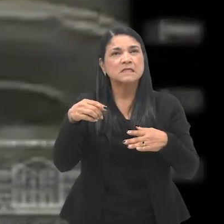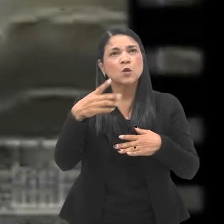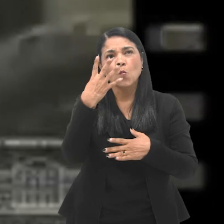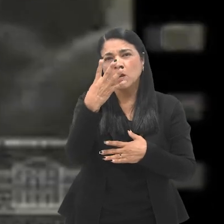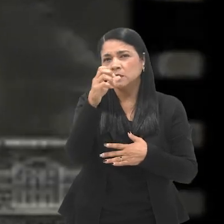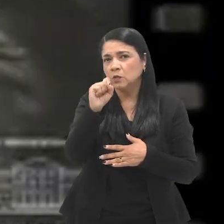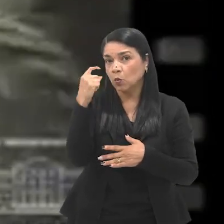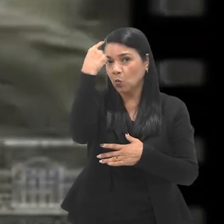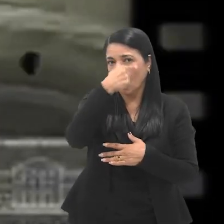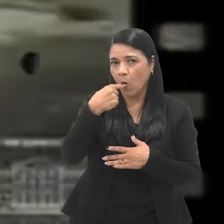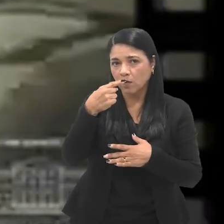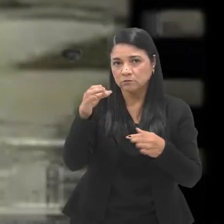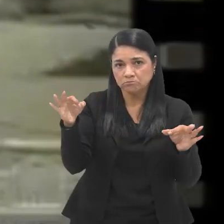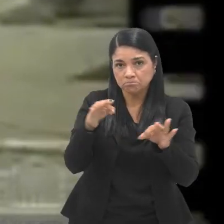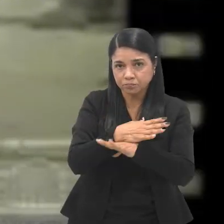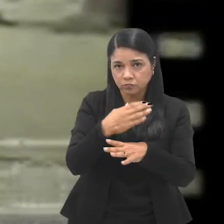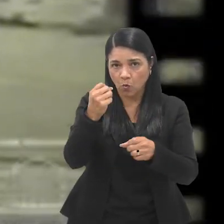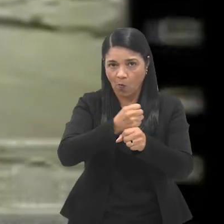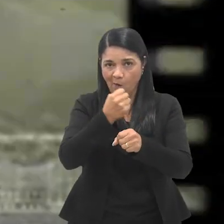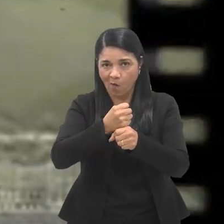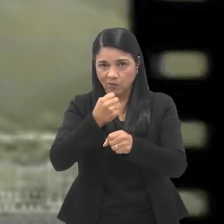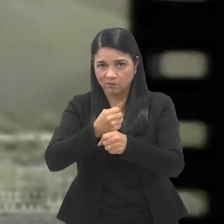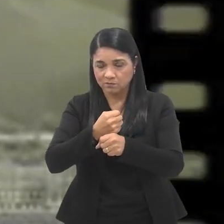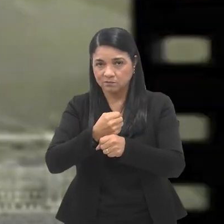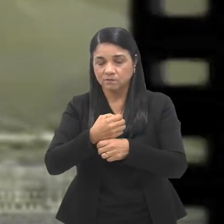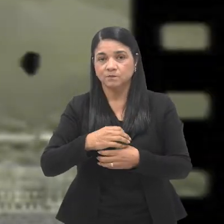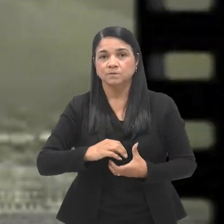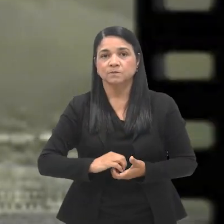para terminação em 48 horas.